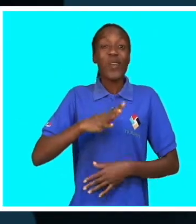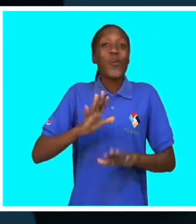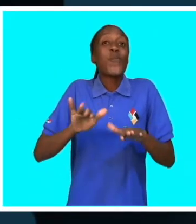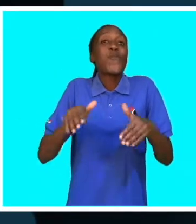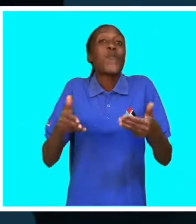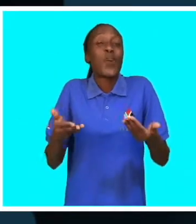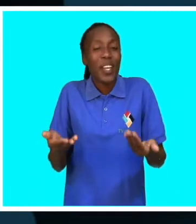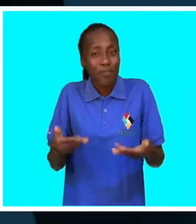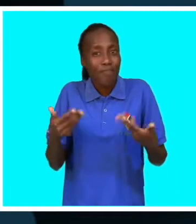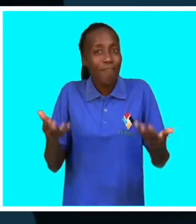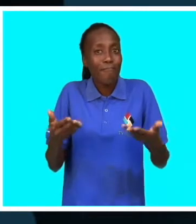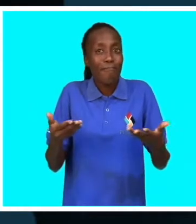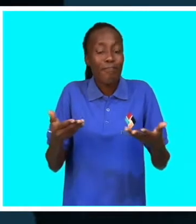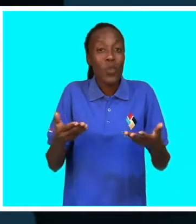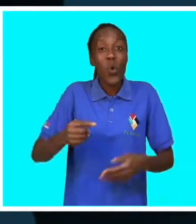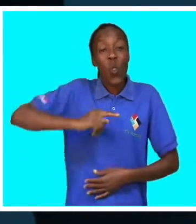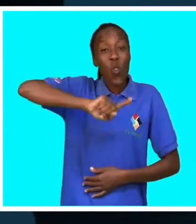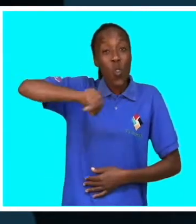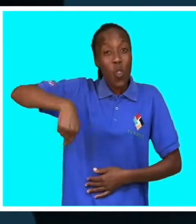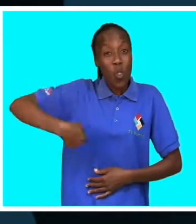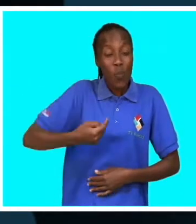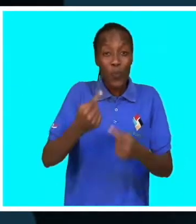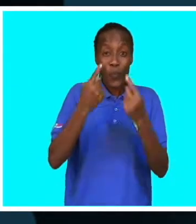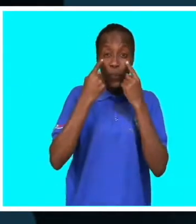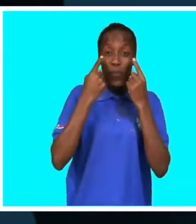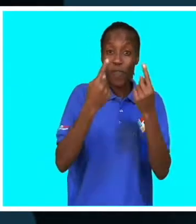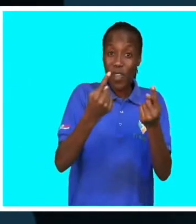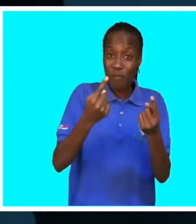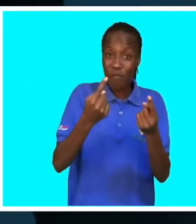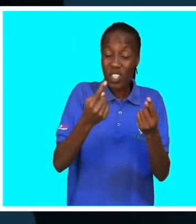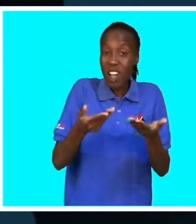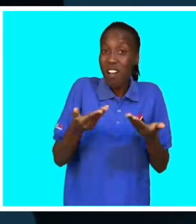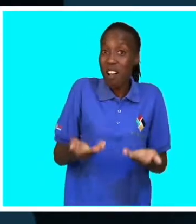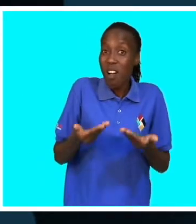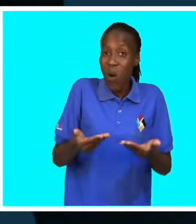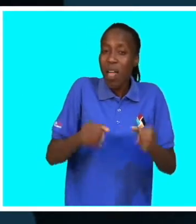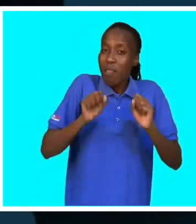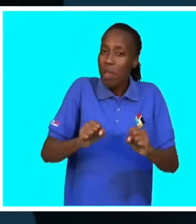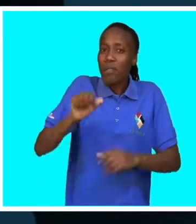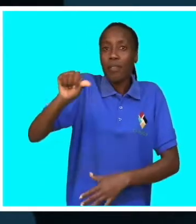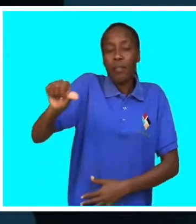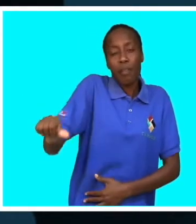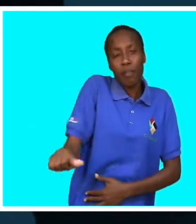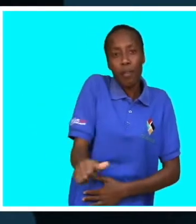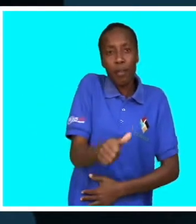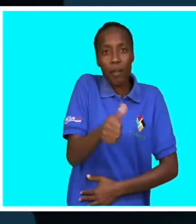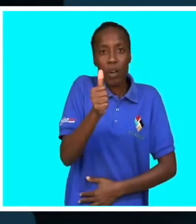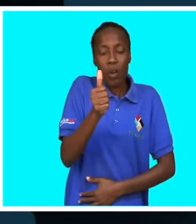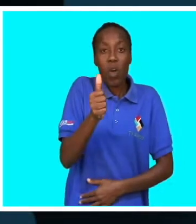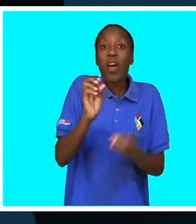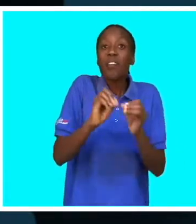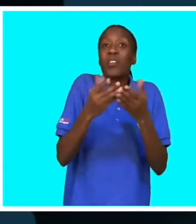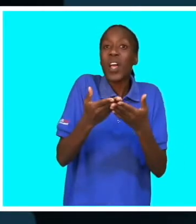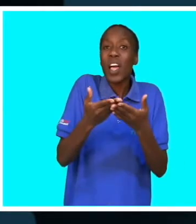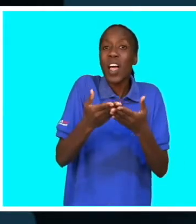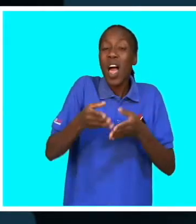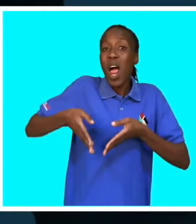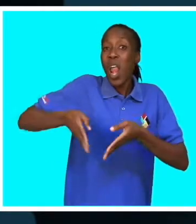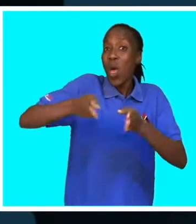o cenário visto atualmente melhore. Quando andamos nas